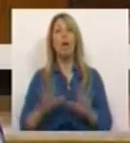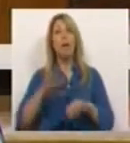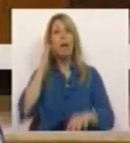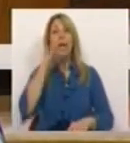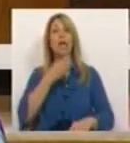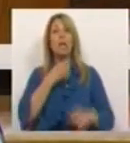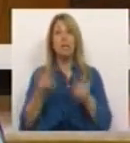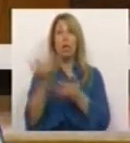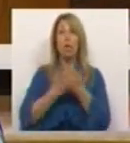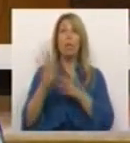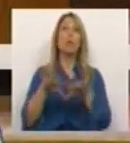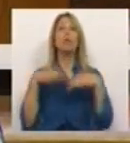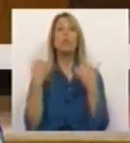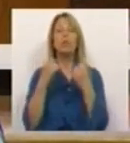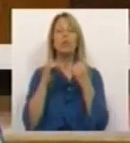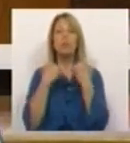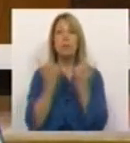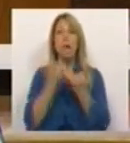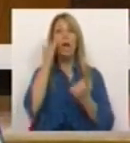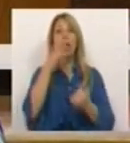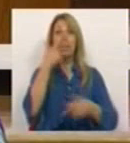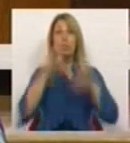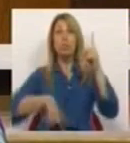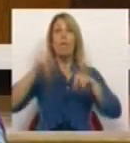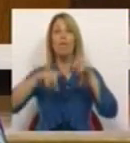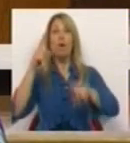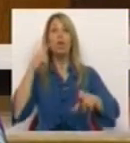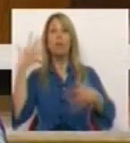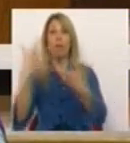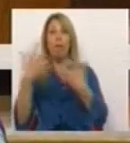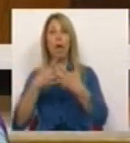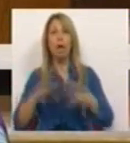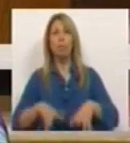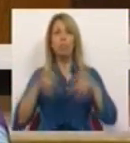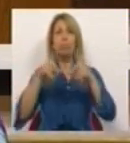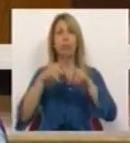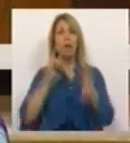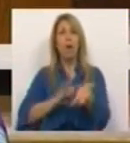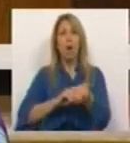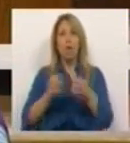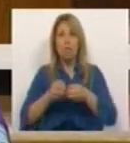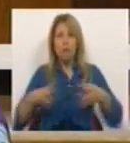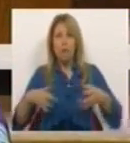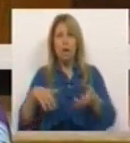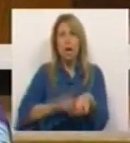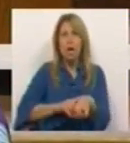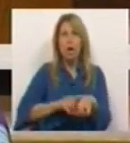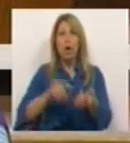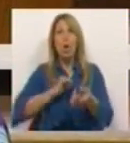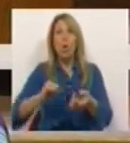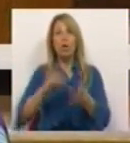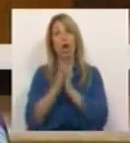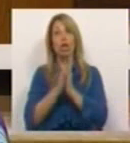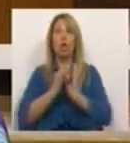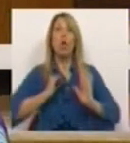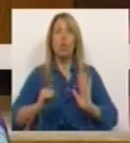económica e social, a crise dos refugiados, o crescimento dos nacionalismos reacionários e xenófobos, a União Europeia não só não